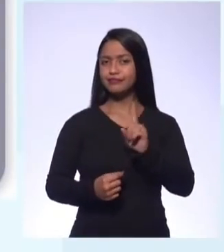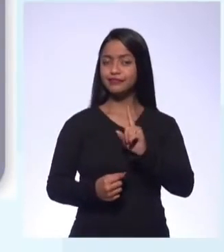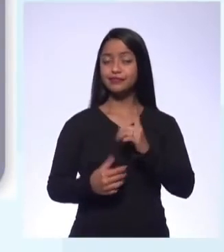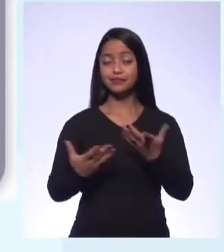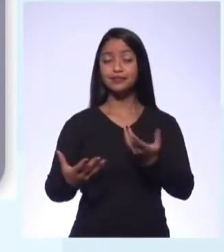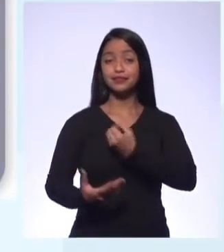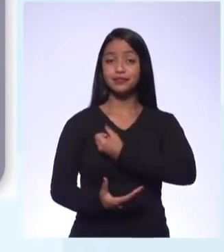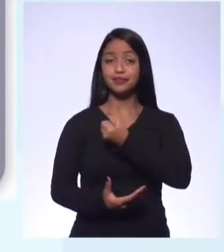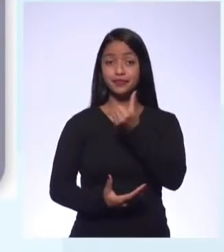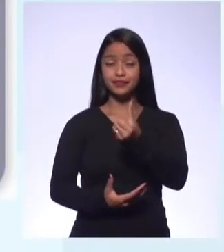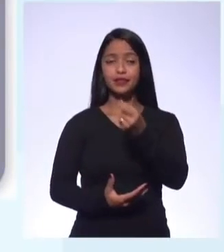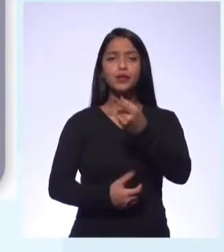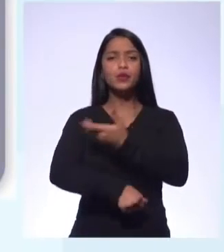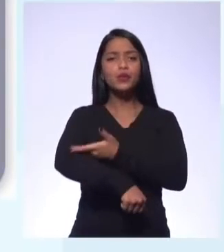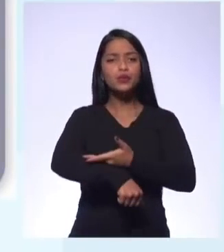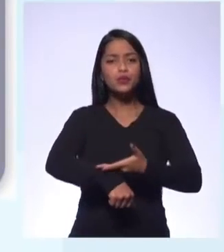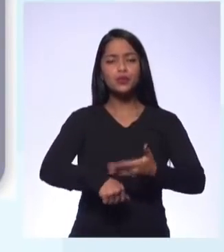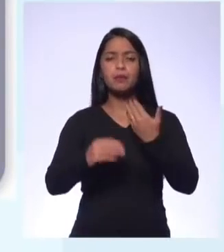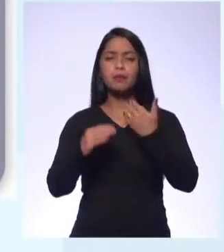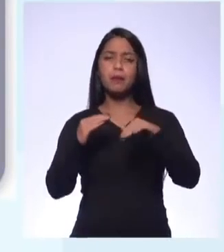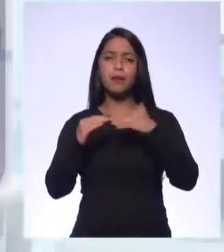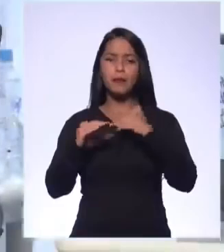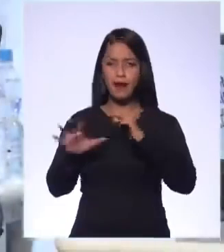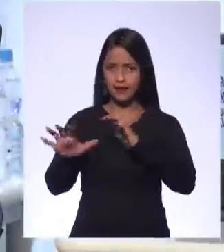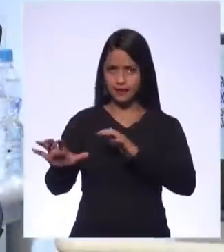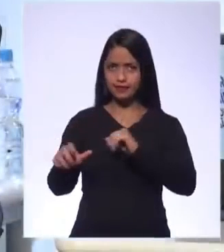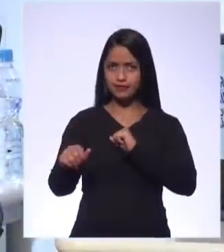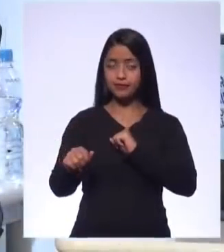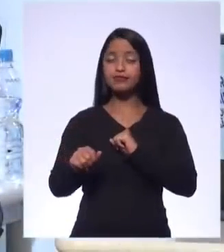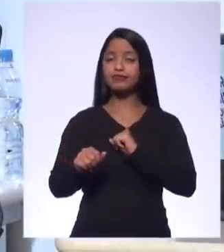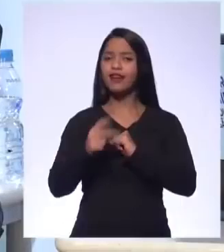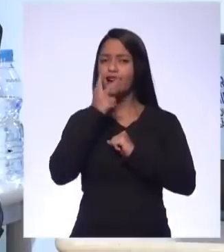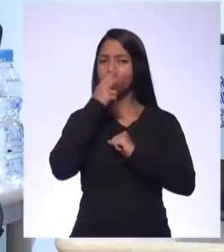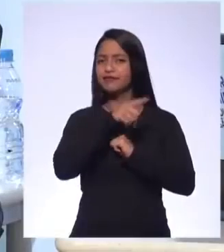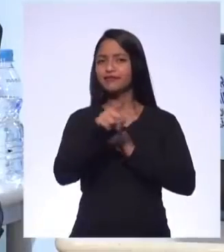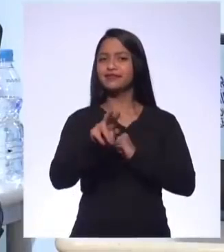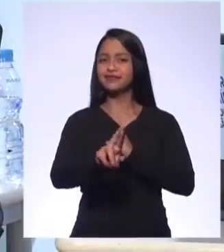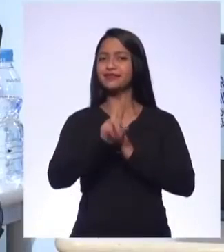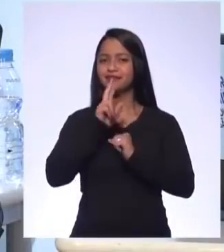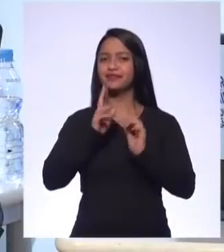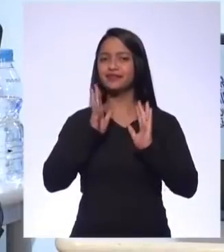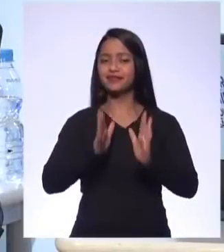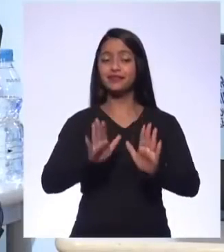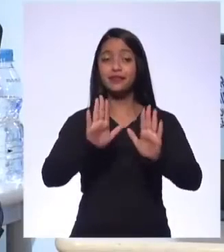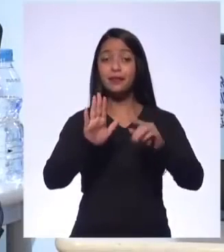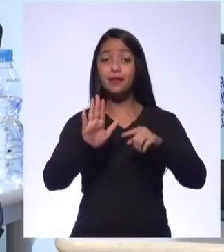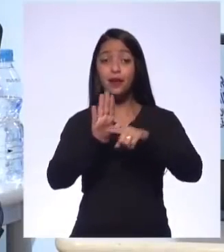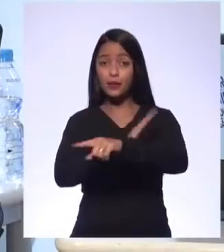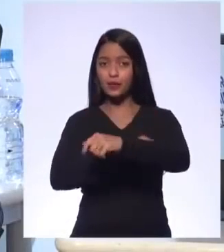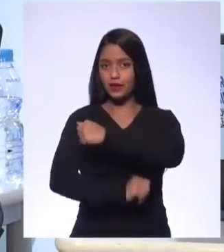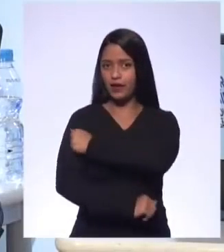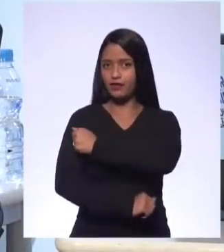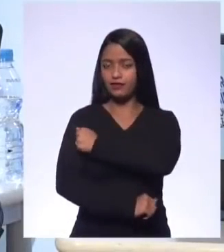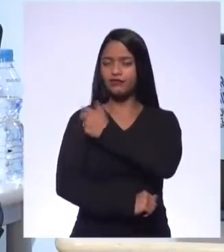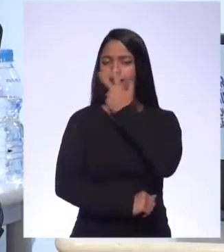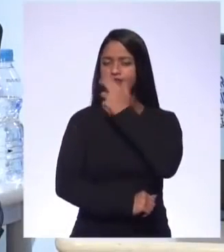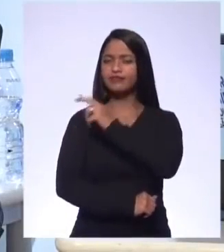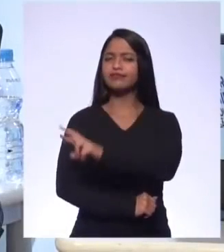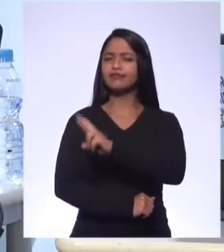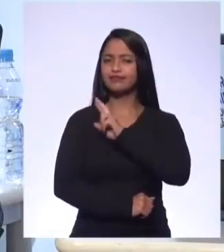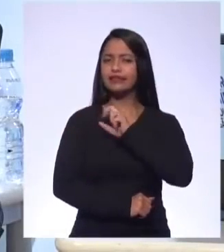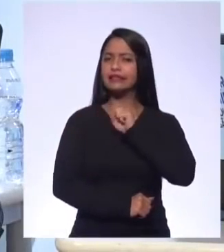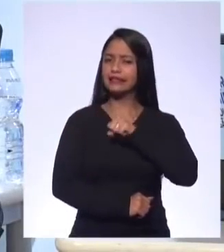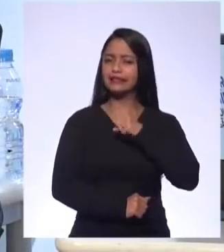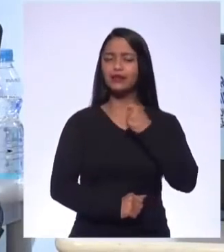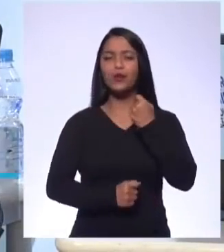tem o hábito de falar assim também? A gente meio até que já respondeu. Mas pergunta aí para o seu aluno, que eu acho que vai ser sempre sim a resposta. Tem um ou outro